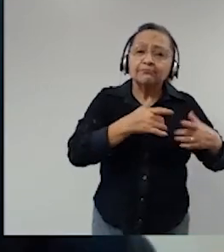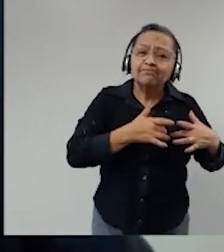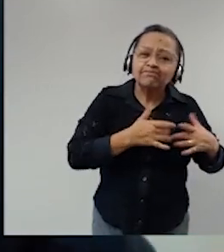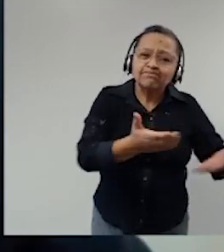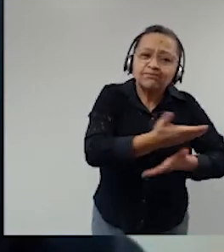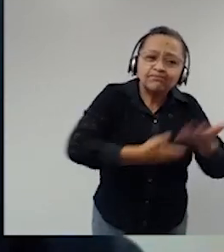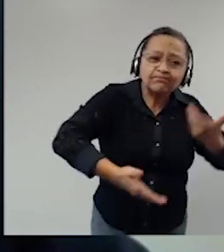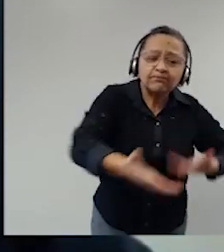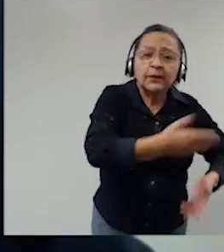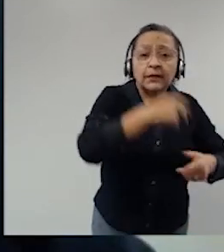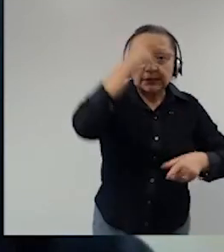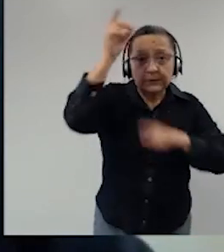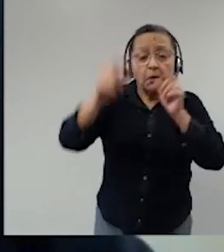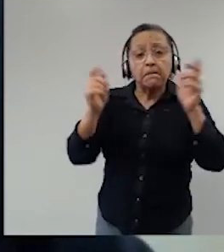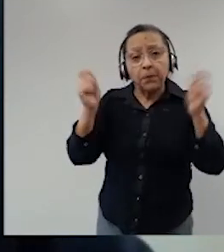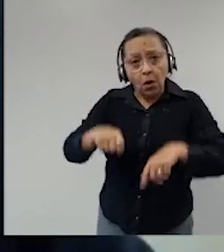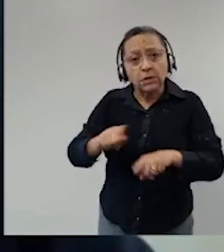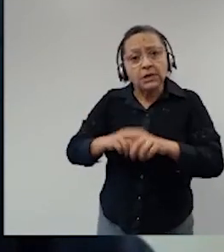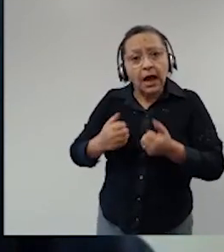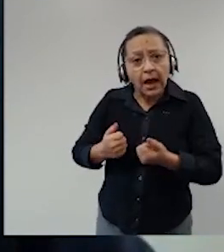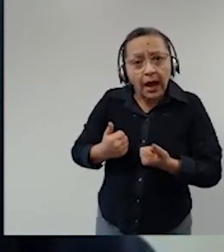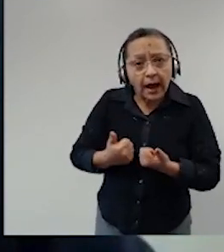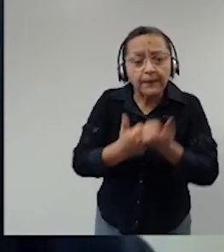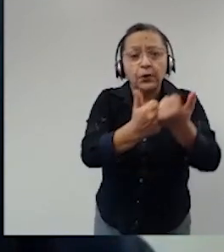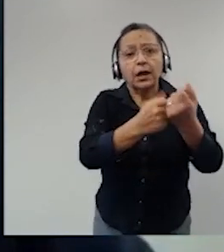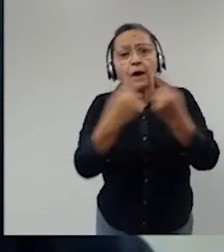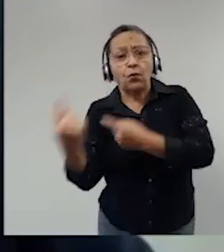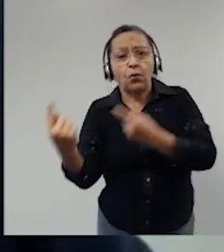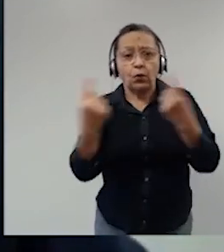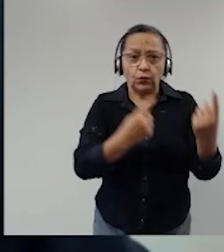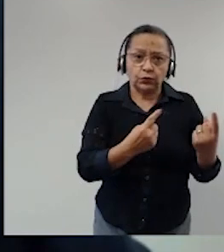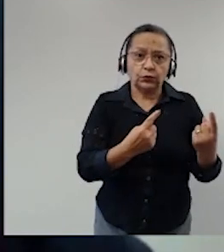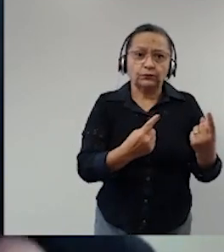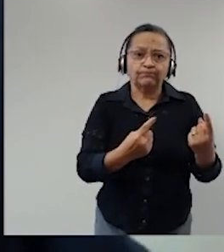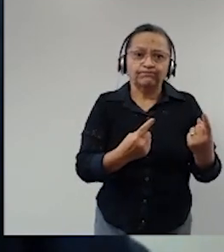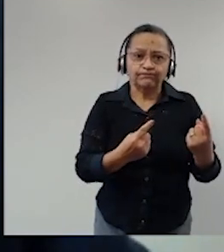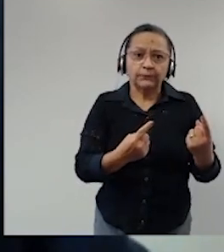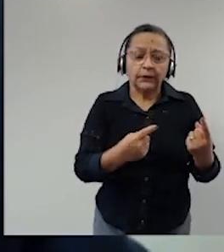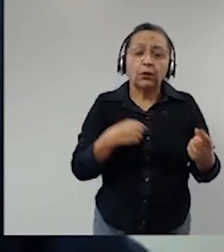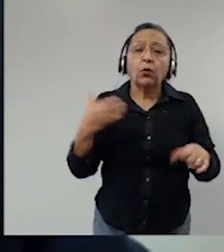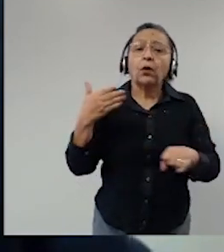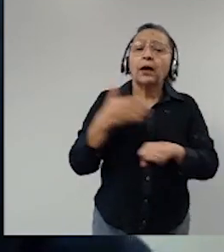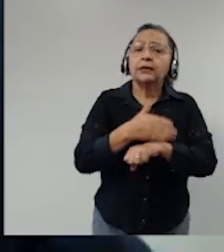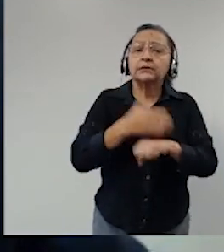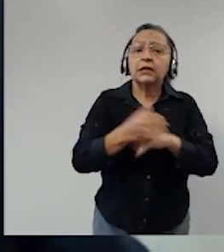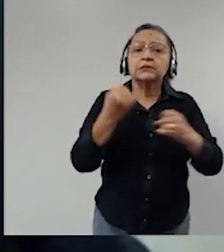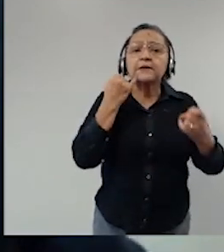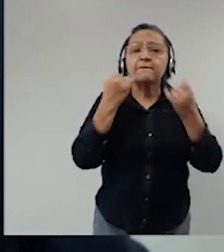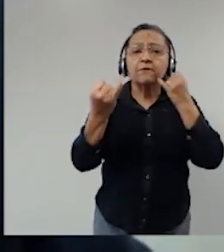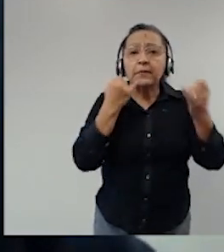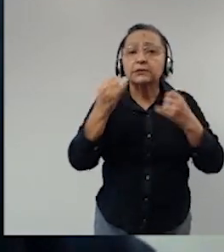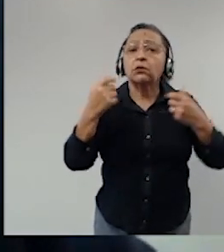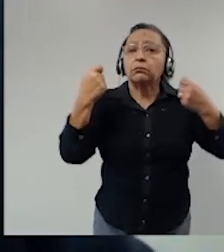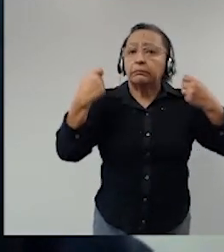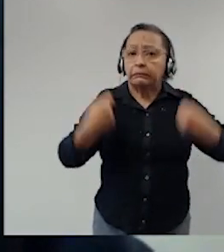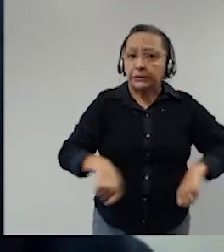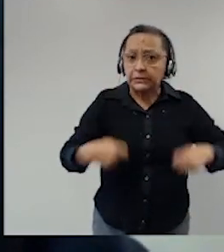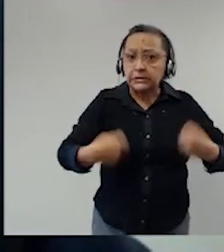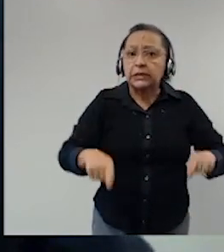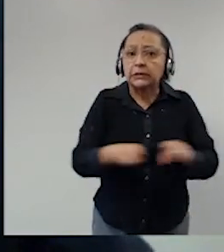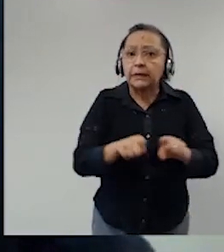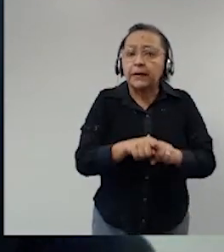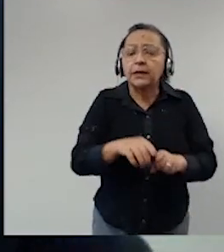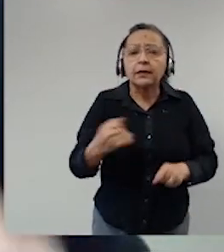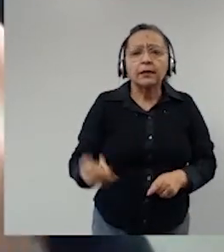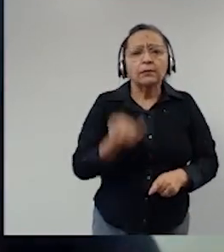nesse enfrentamento coletivo ao Covid-19. O acesso à informação precisa é também